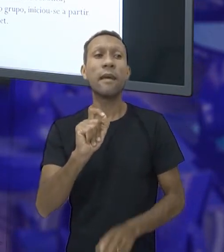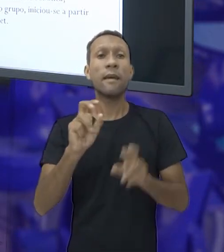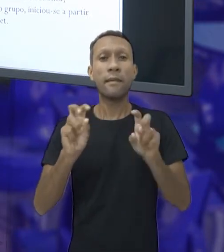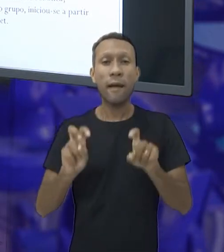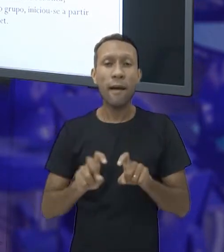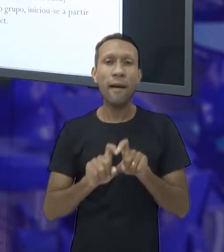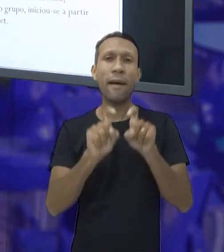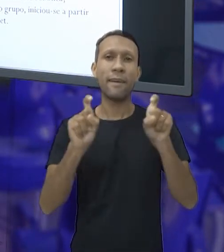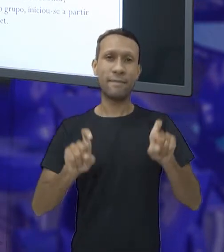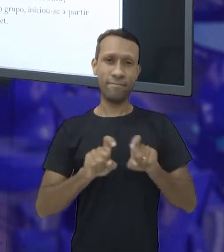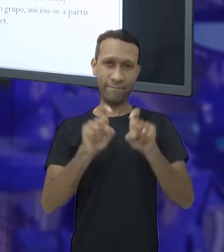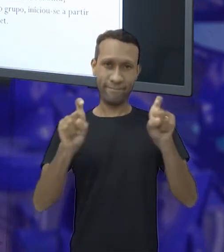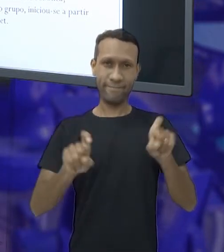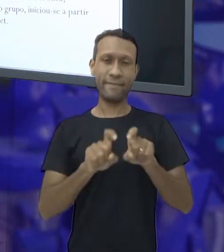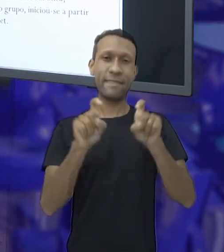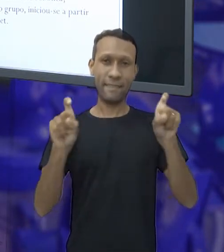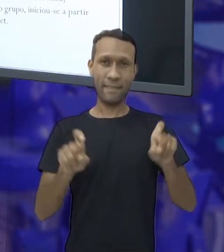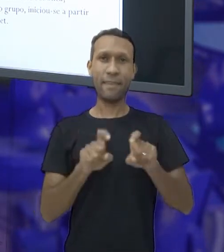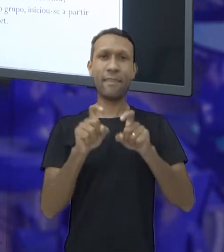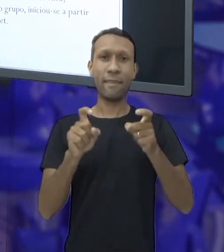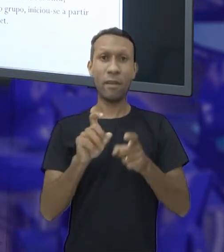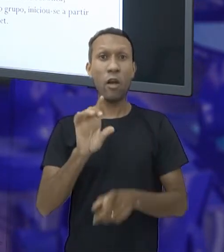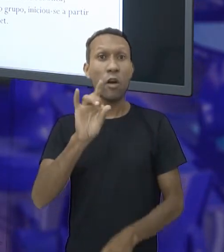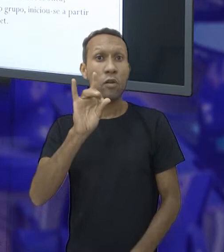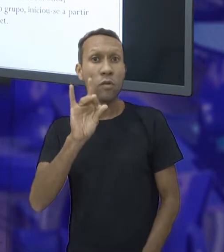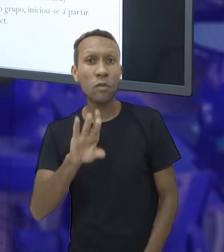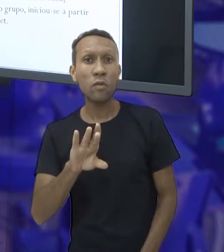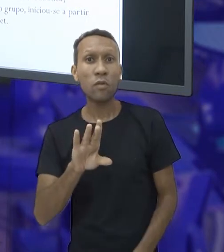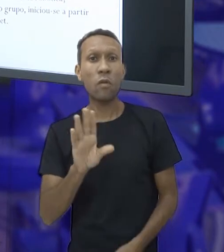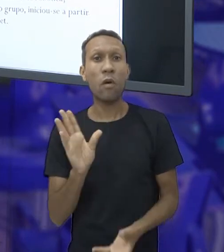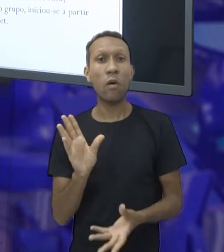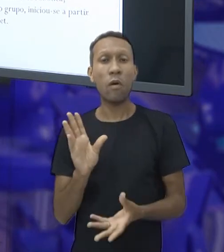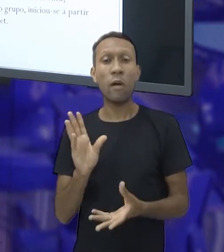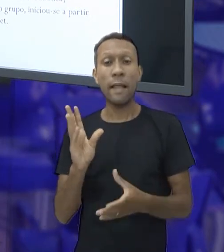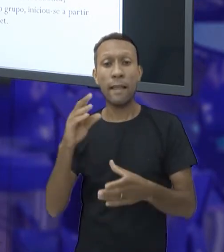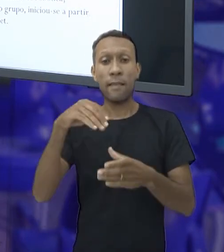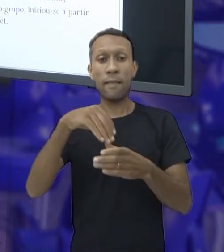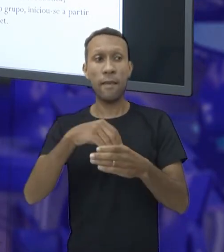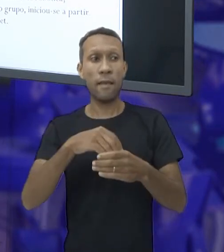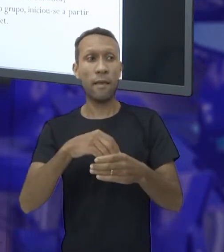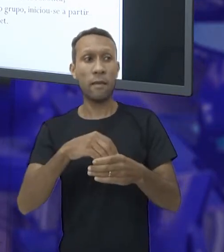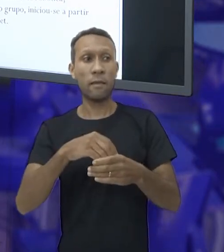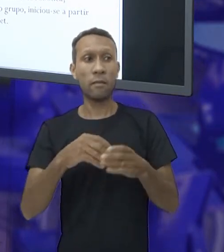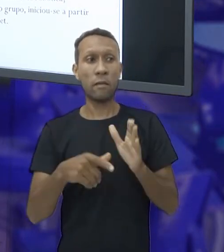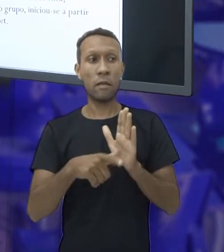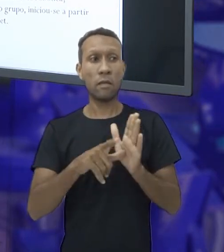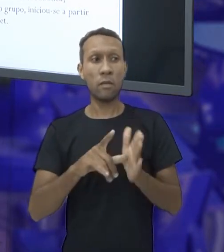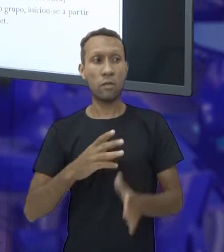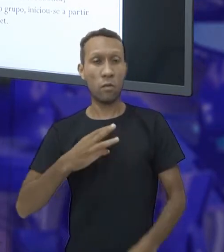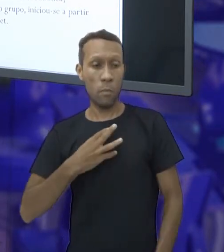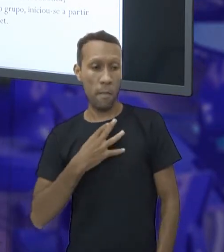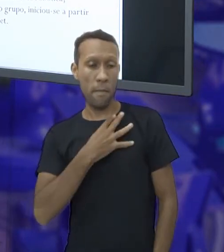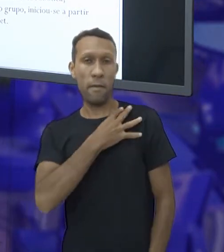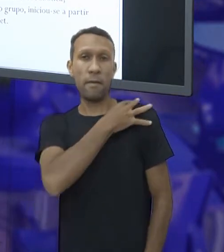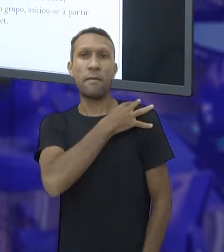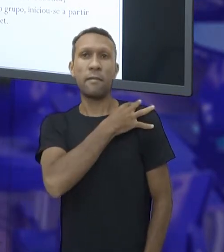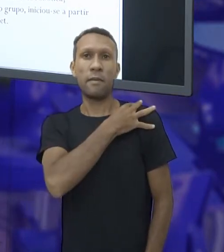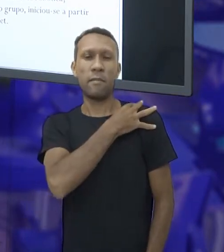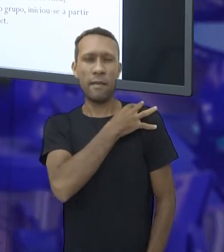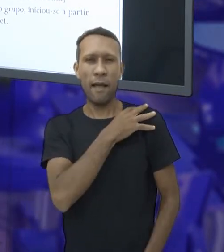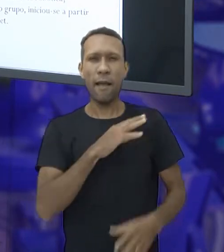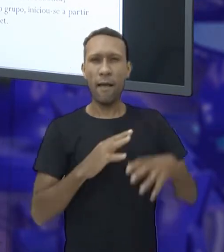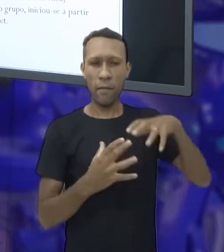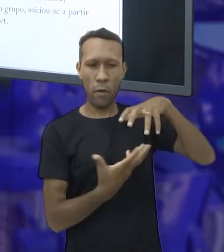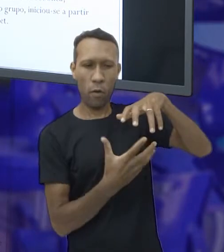de forma civil, já que ela existira apenas nos meios militares, né? Os satélites, né, controlavam